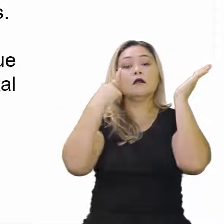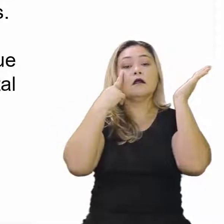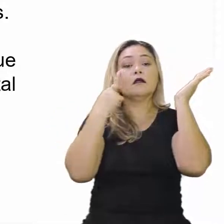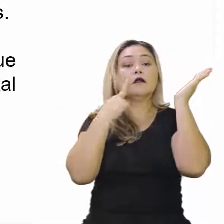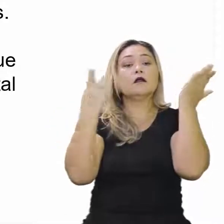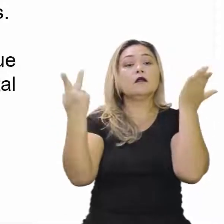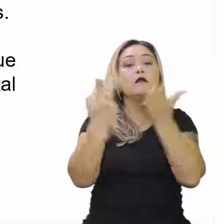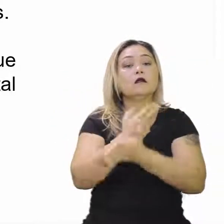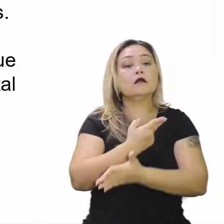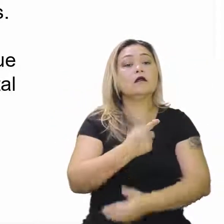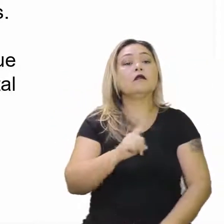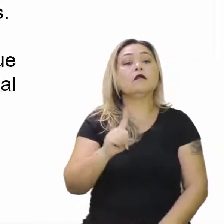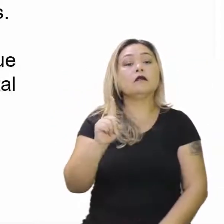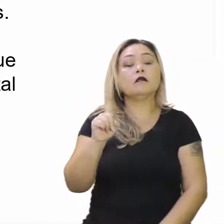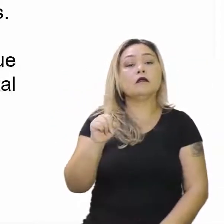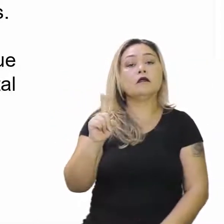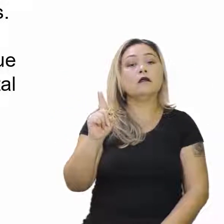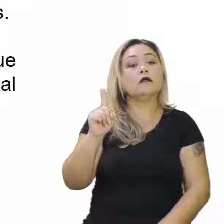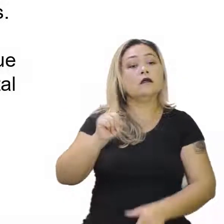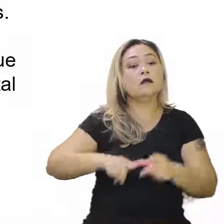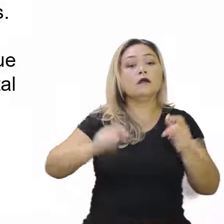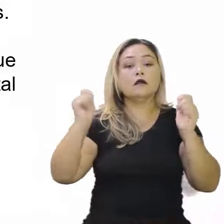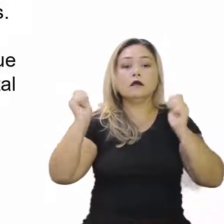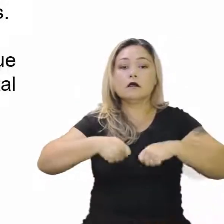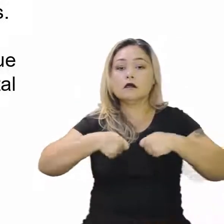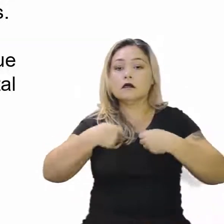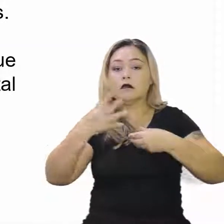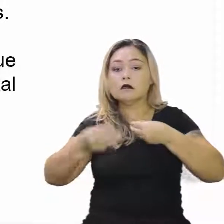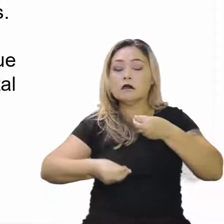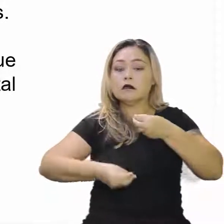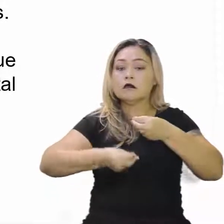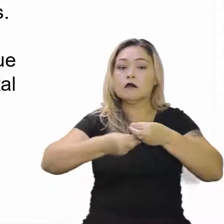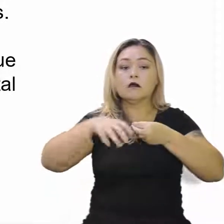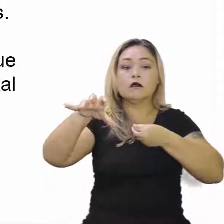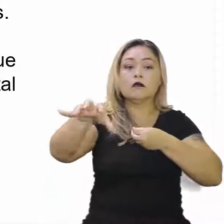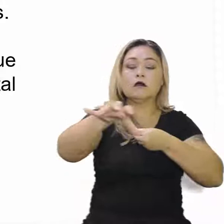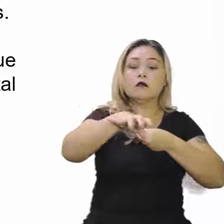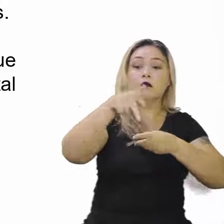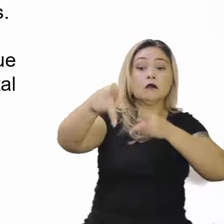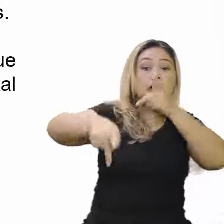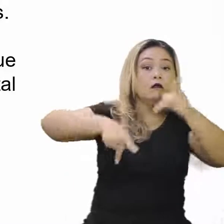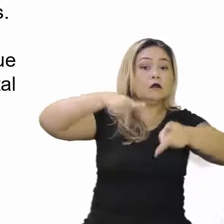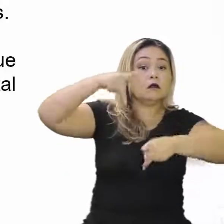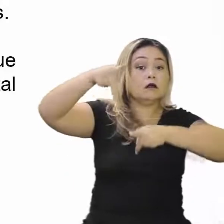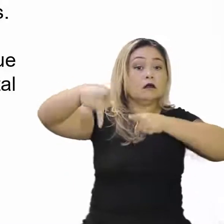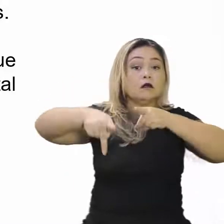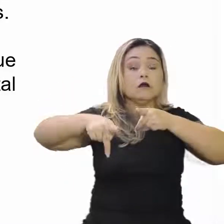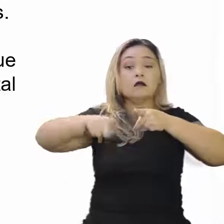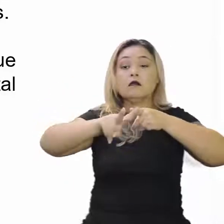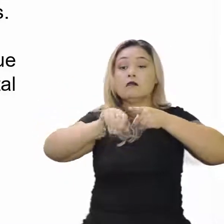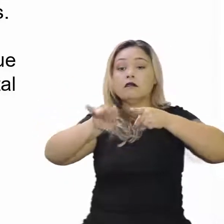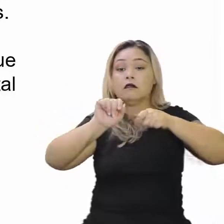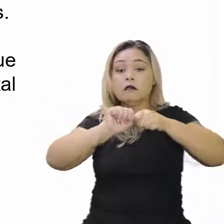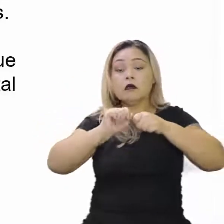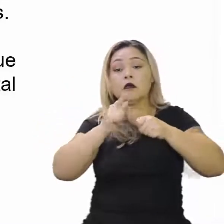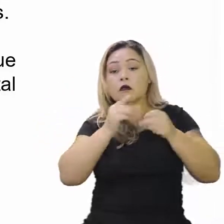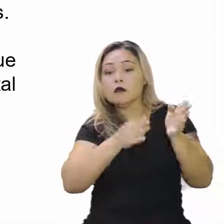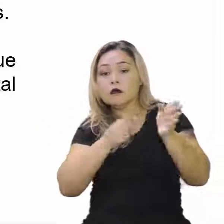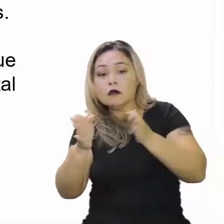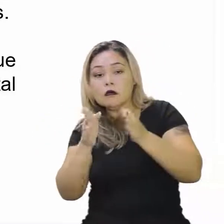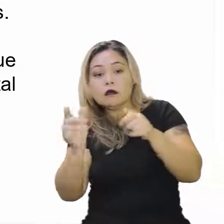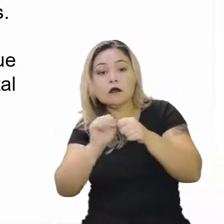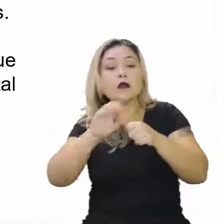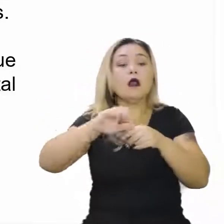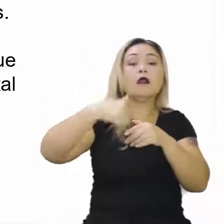O aconteceu? Letra A. Possibilitou o adensamento dos núcleos de povoamento, tanto nos vales dos rios,